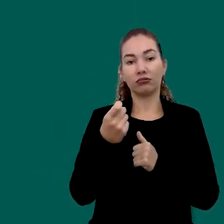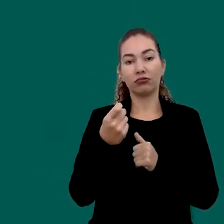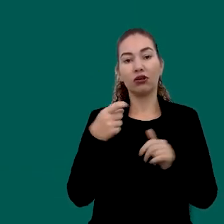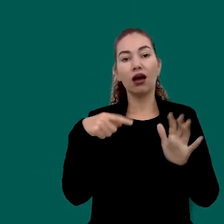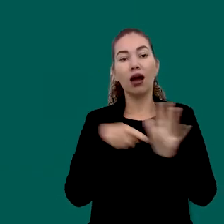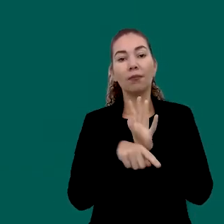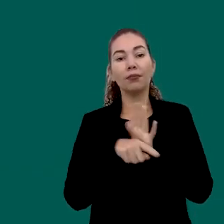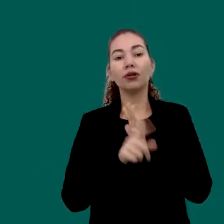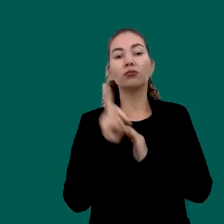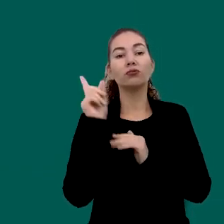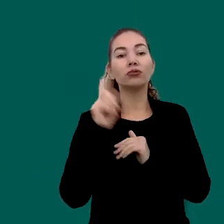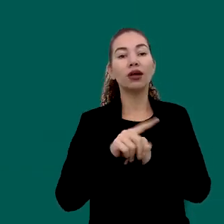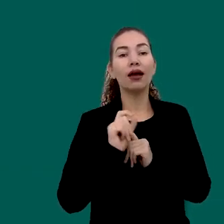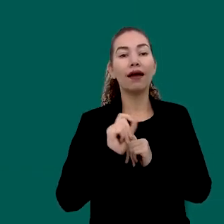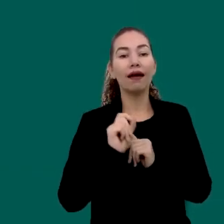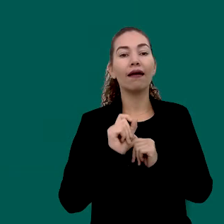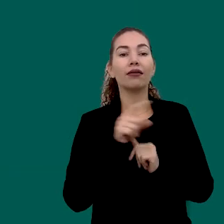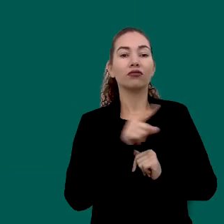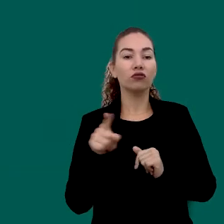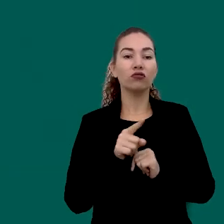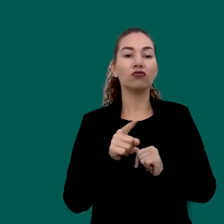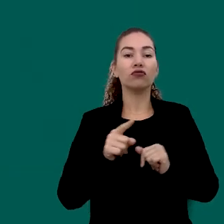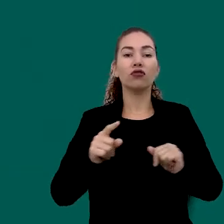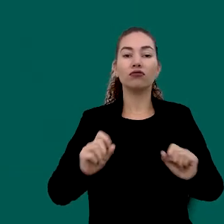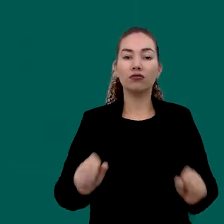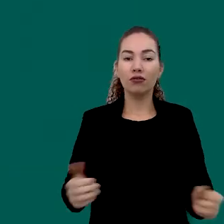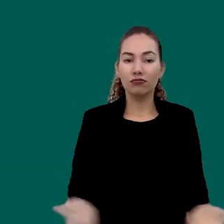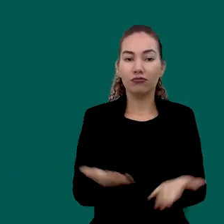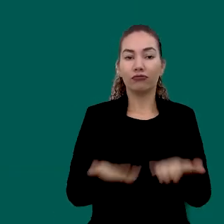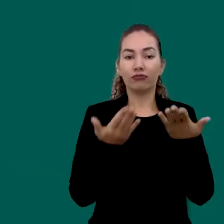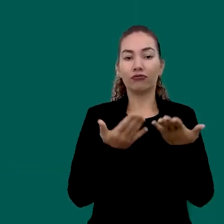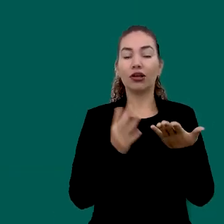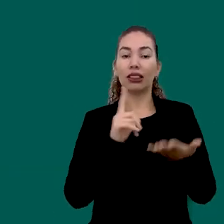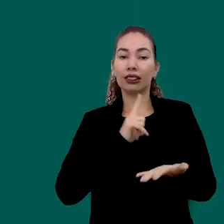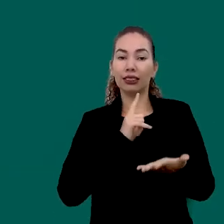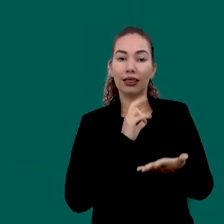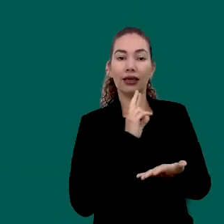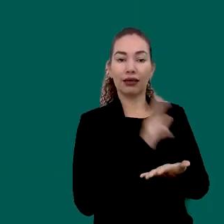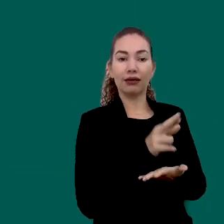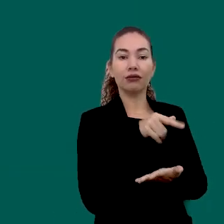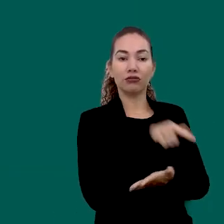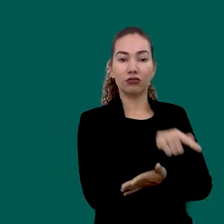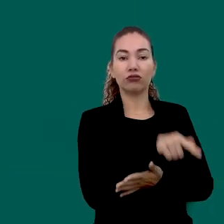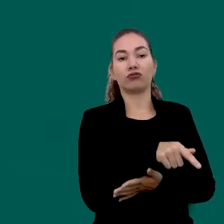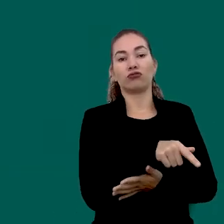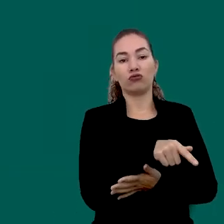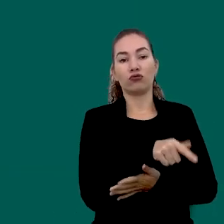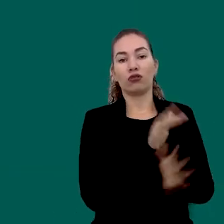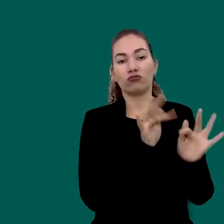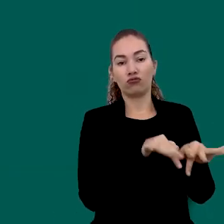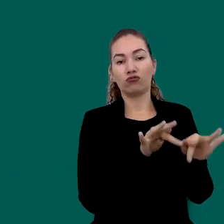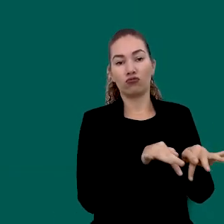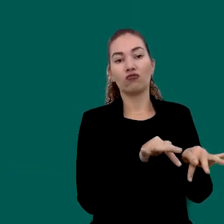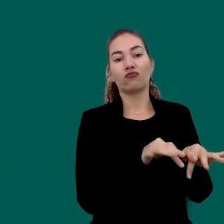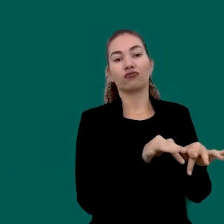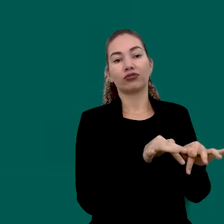pergunta que fica é, esse engajamento que vocês provocam na rede, ele reverte em resultado lá no final?